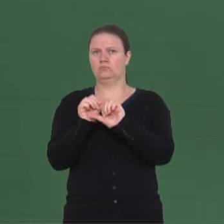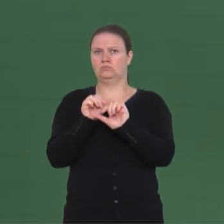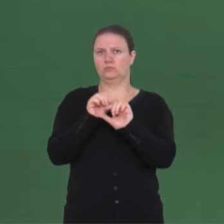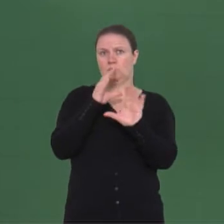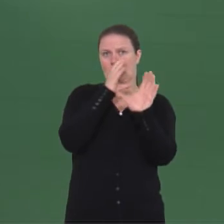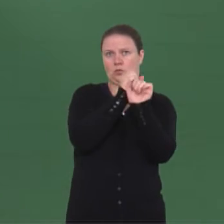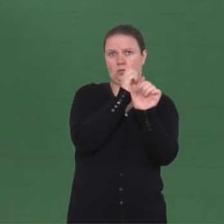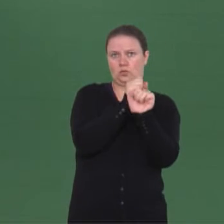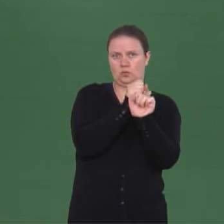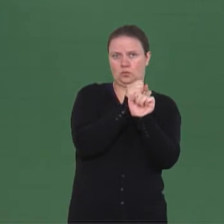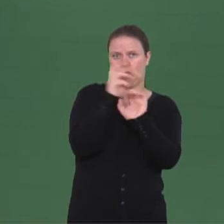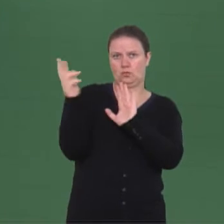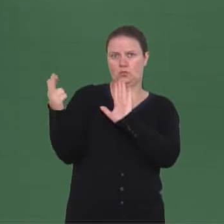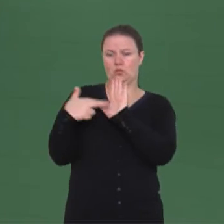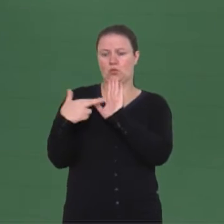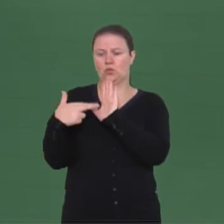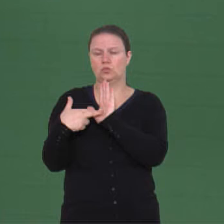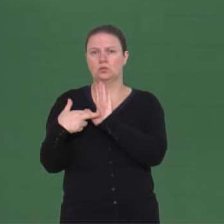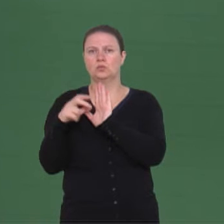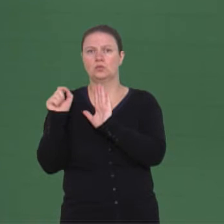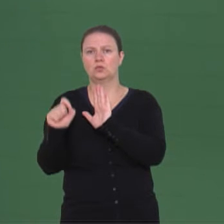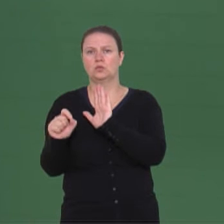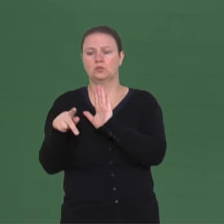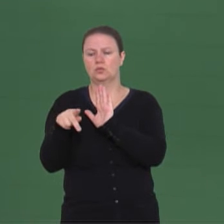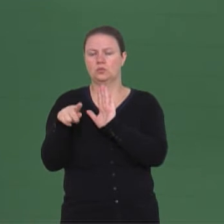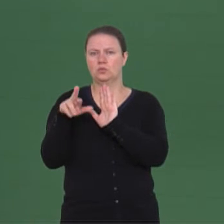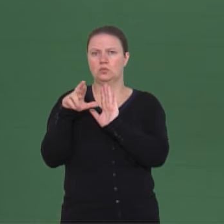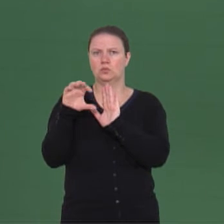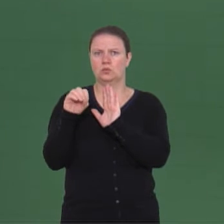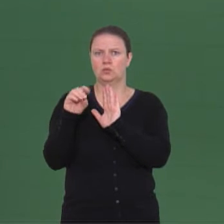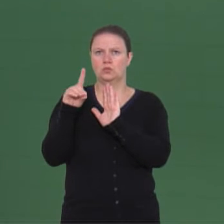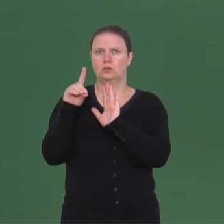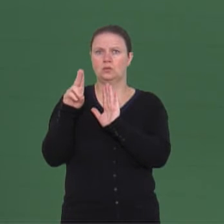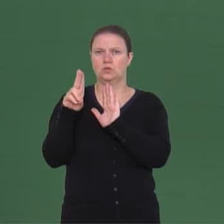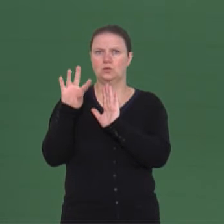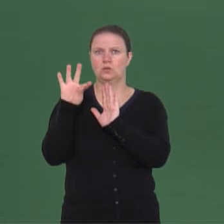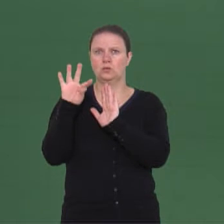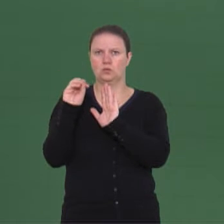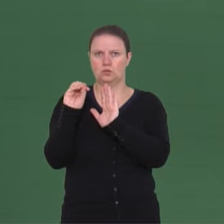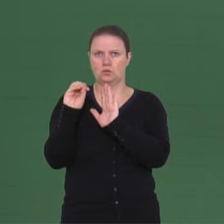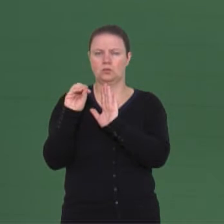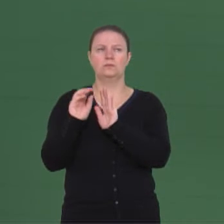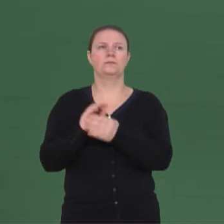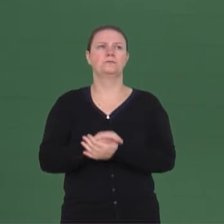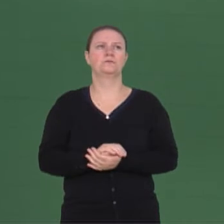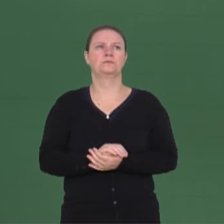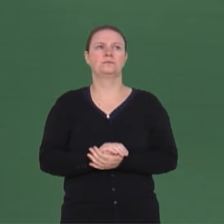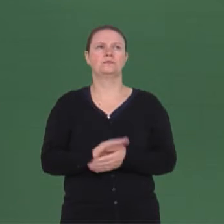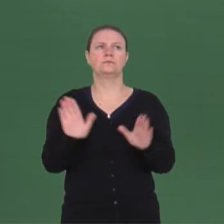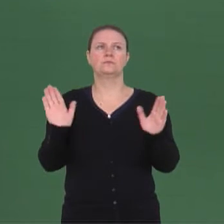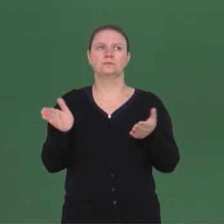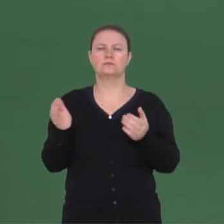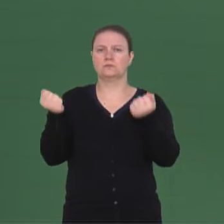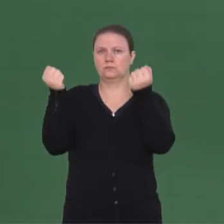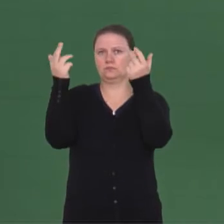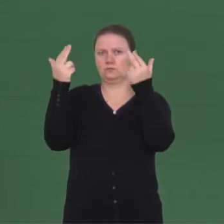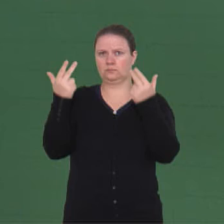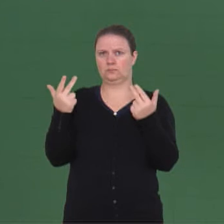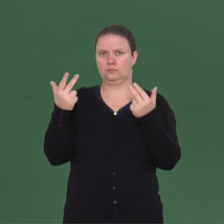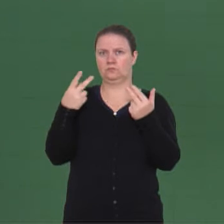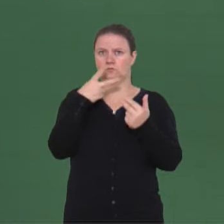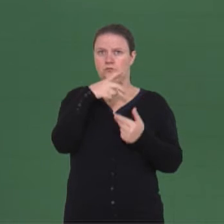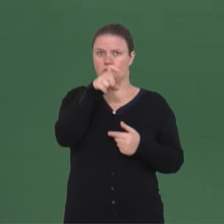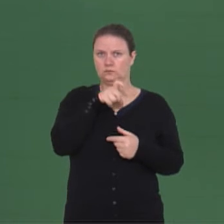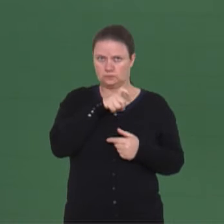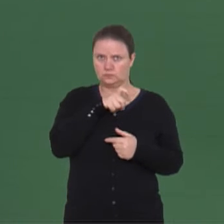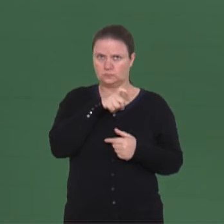em um produto. Ou seja, este 4x ao quadrado mais 2x, em comum nos dois termos eu tenho 2x.